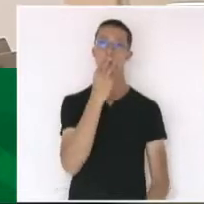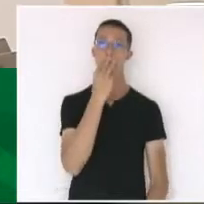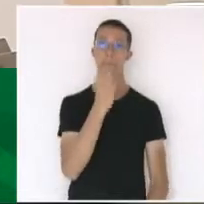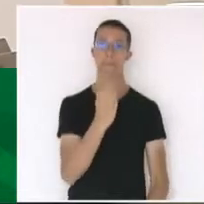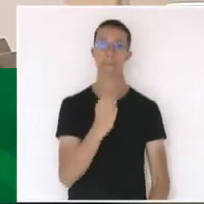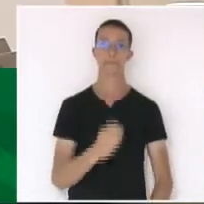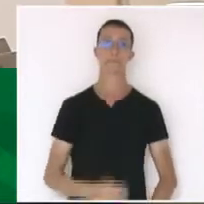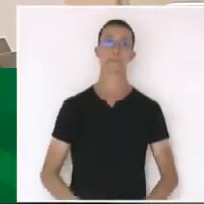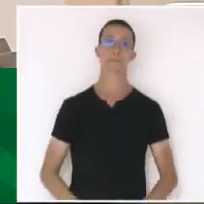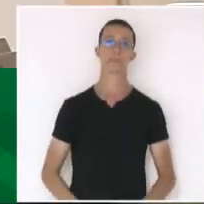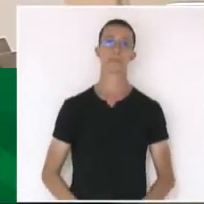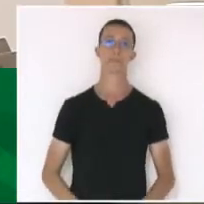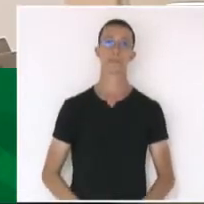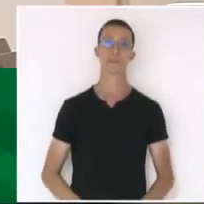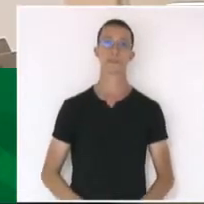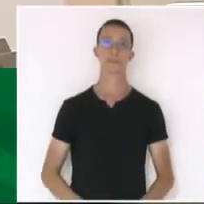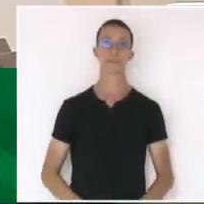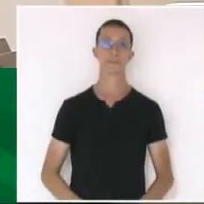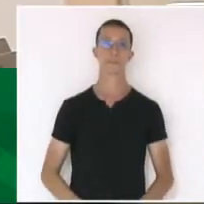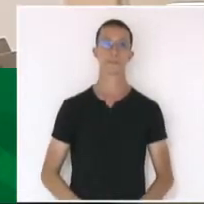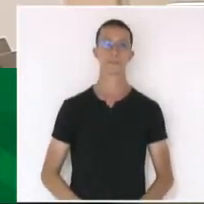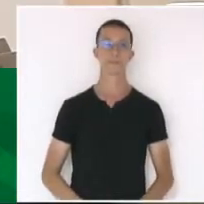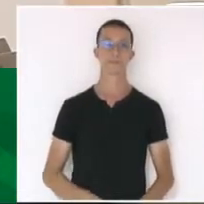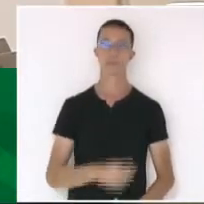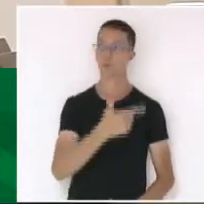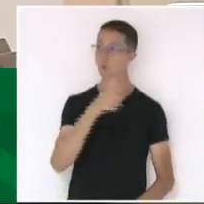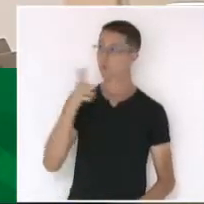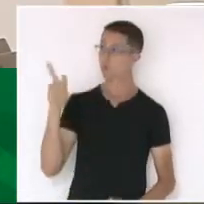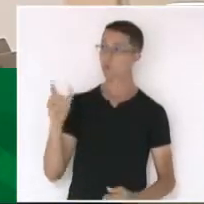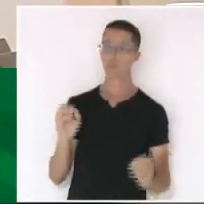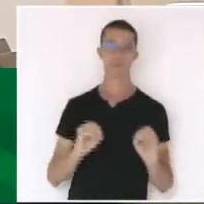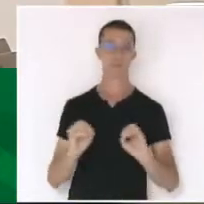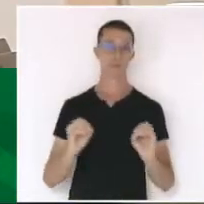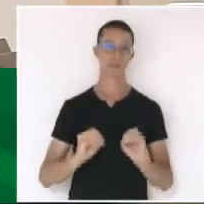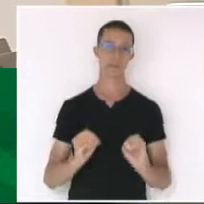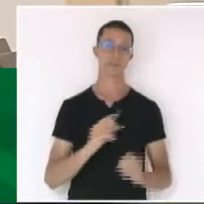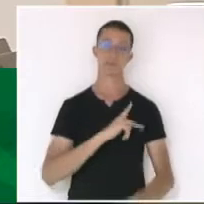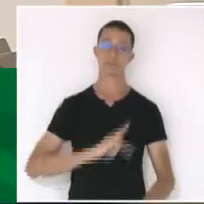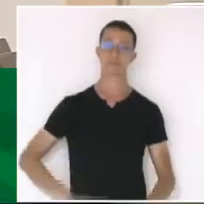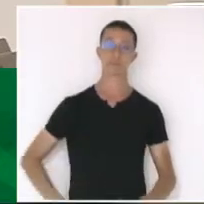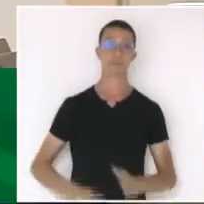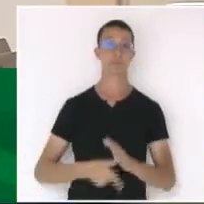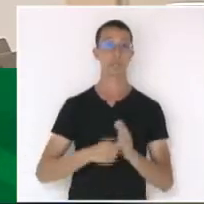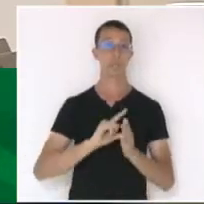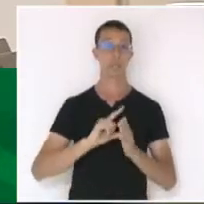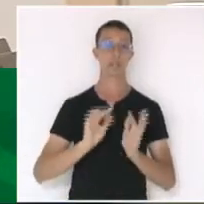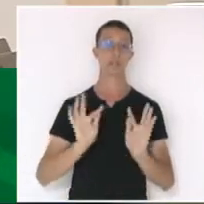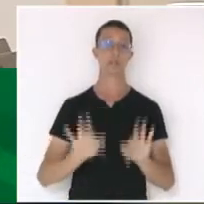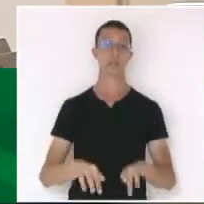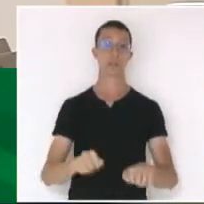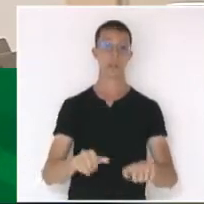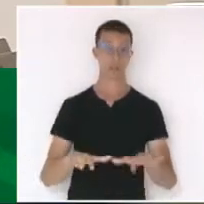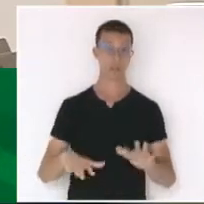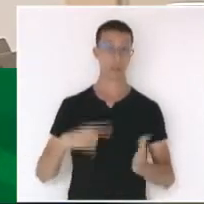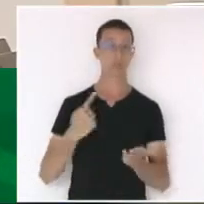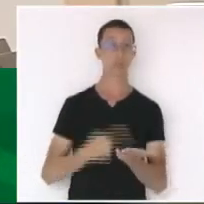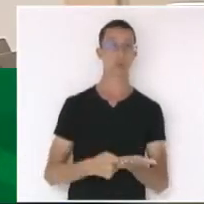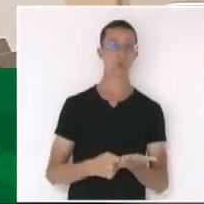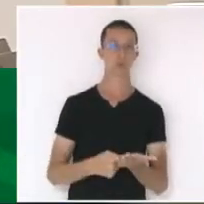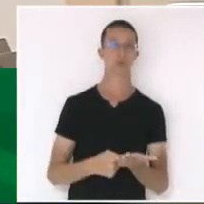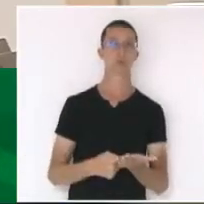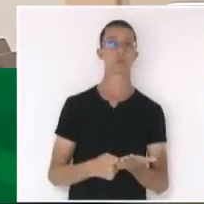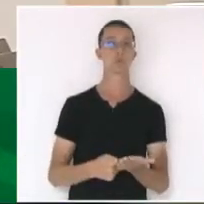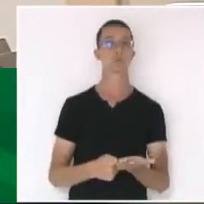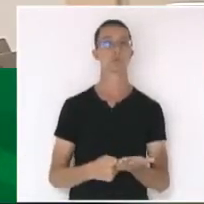nada mais havendo o seu presidente antes de encerrar a sessão convocou outra solene para